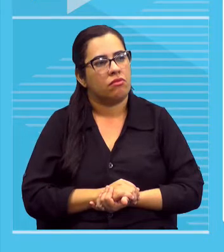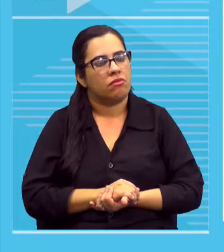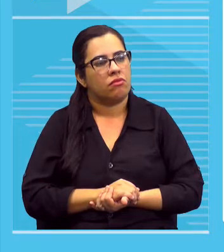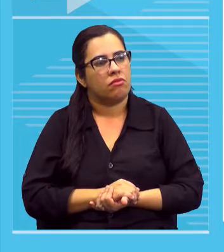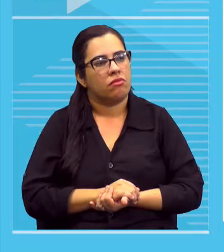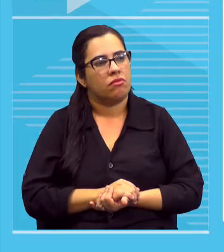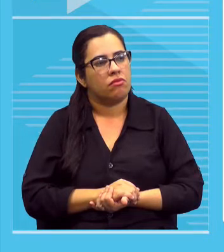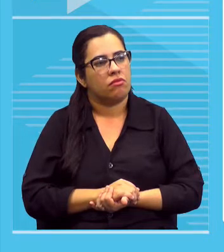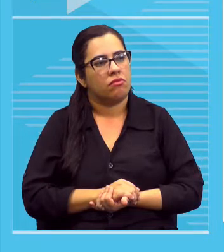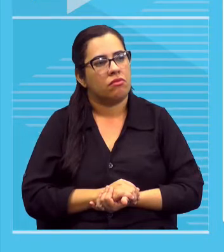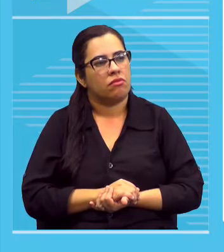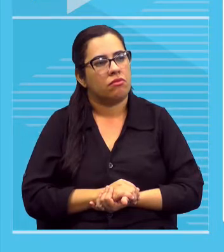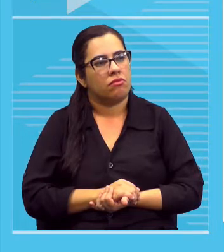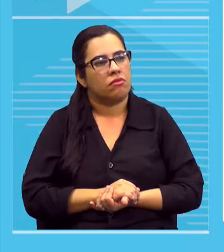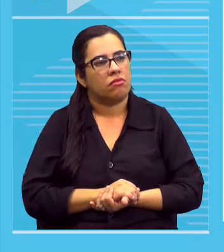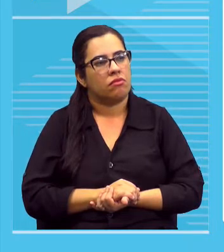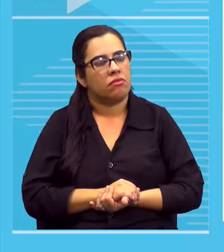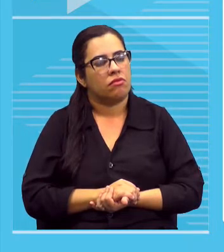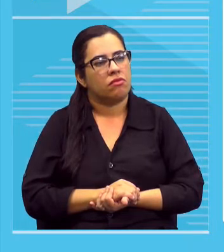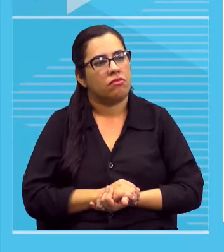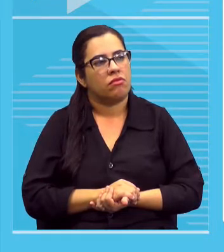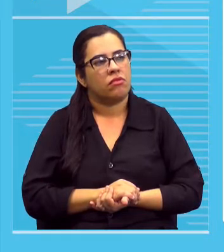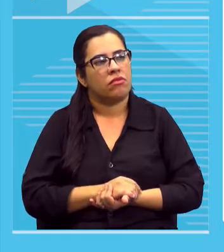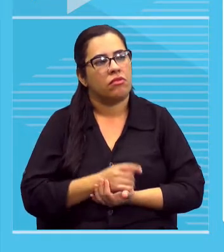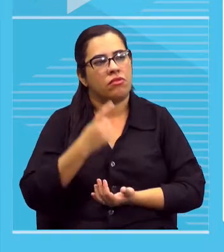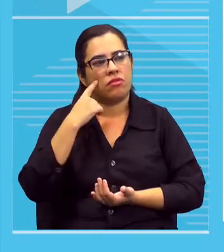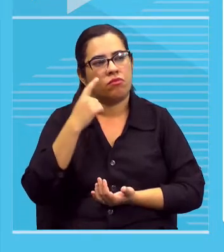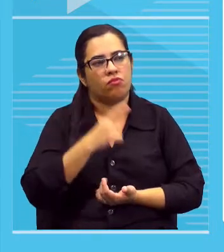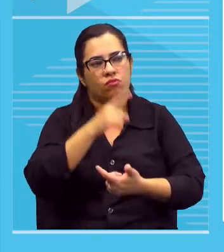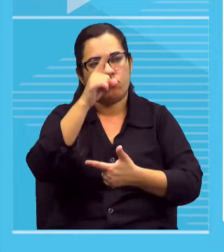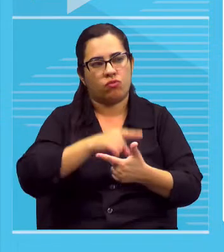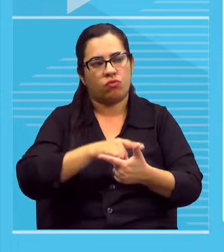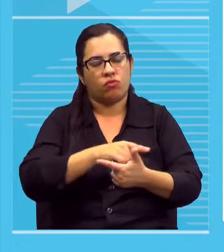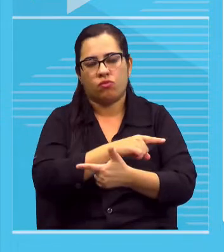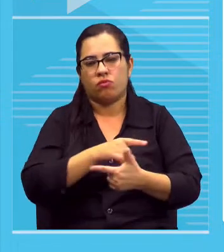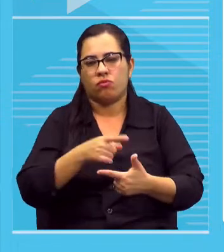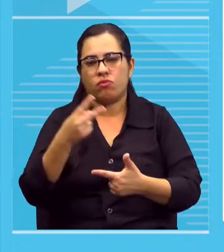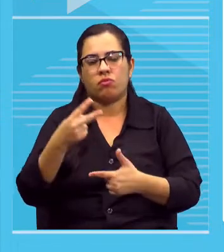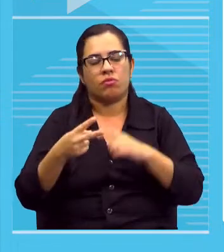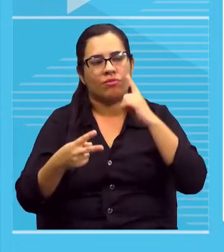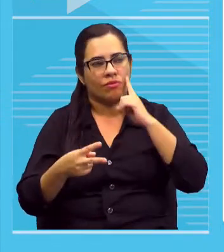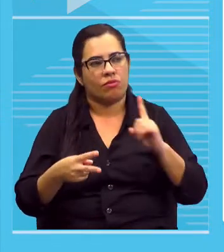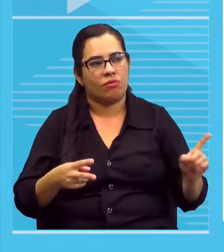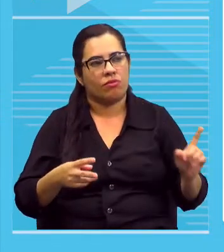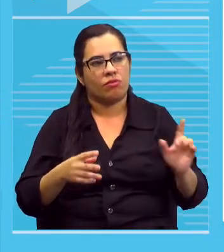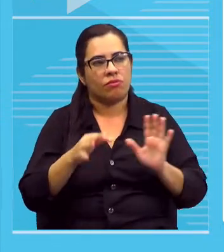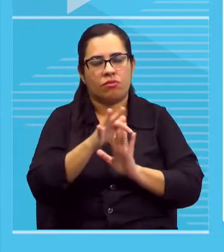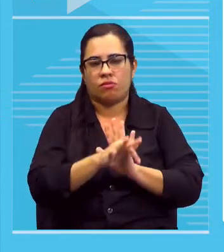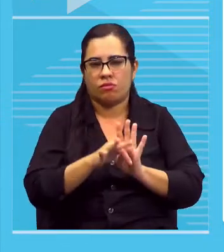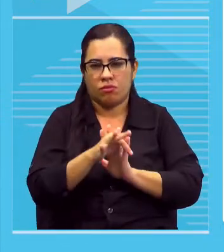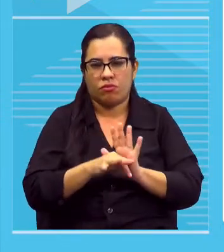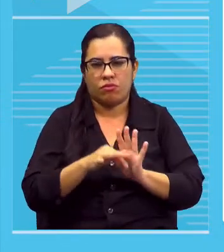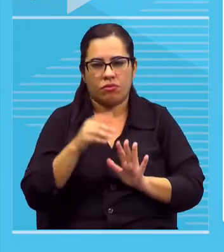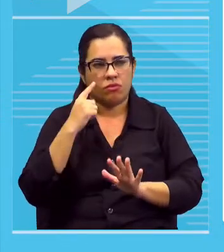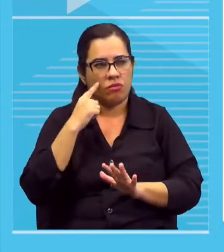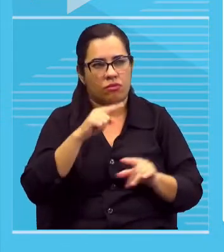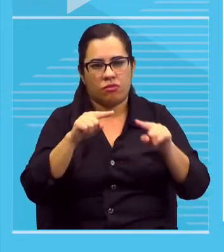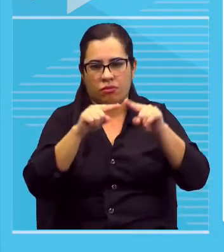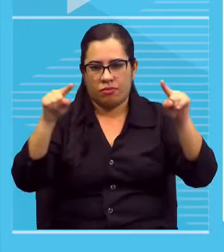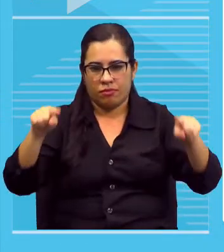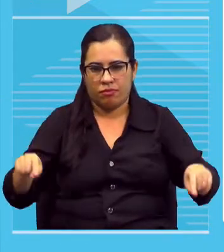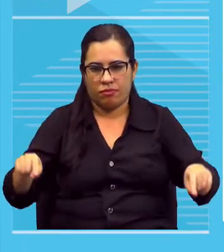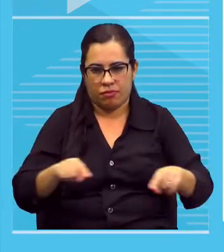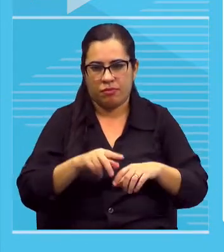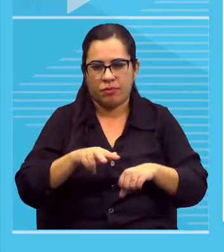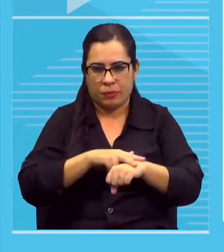o seno de 2x ou senão de dois a duas vezes o seno de a vezes o cosseno